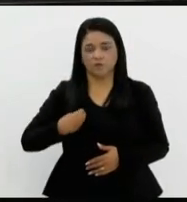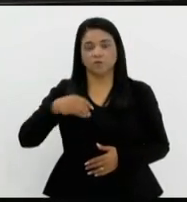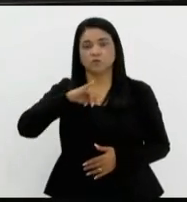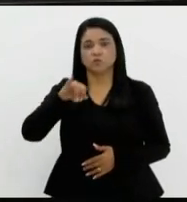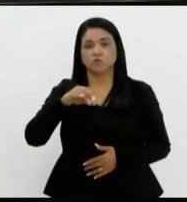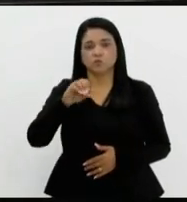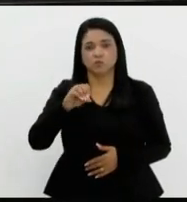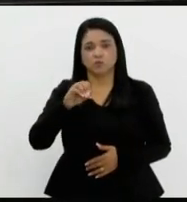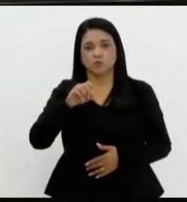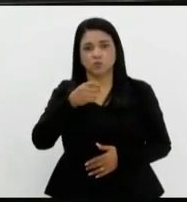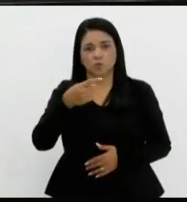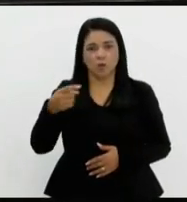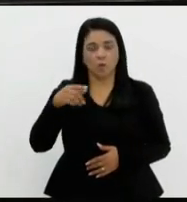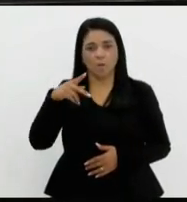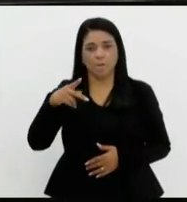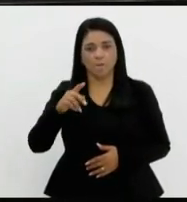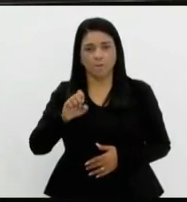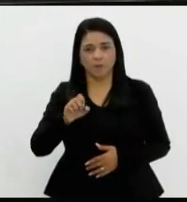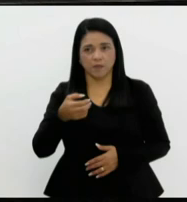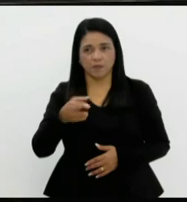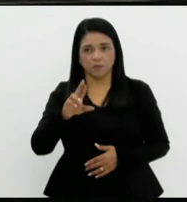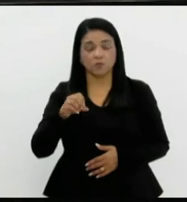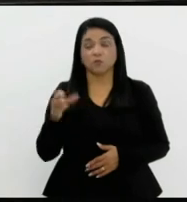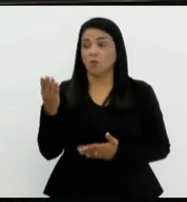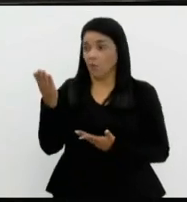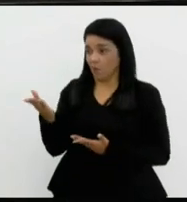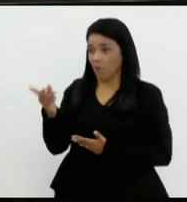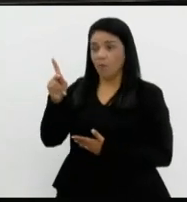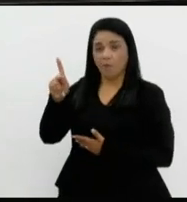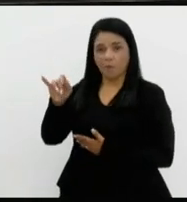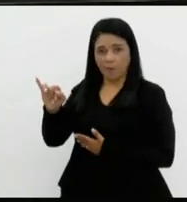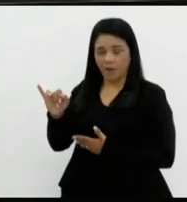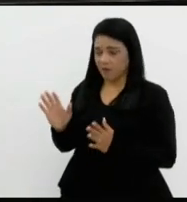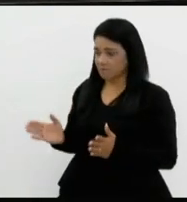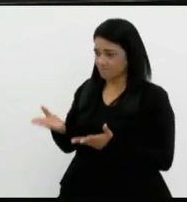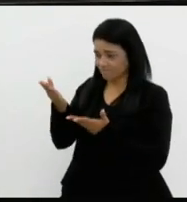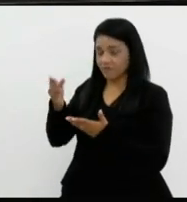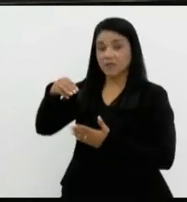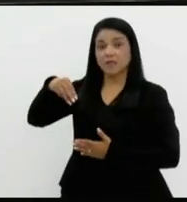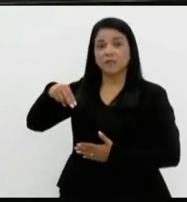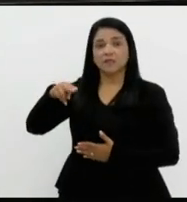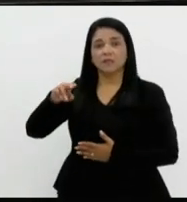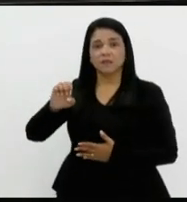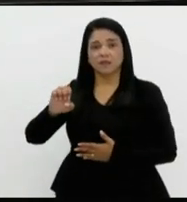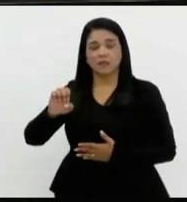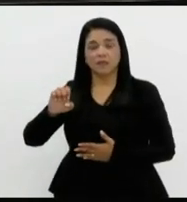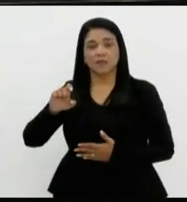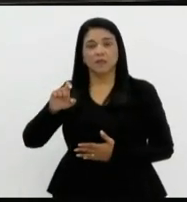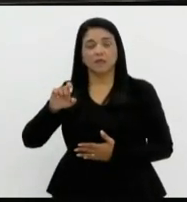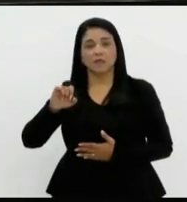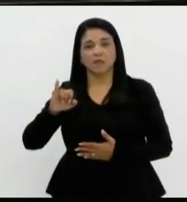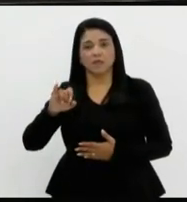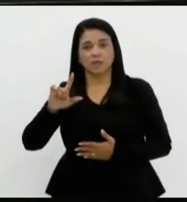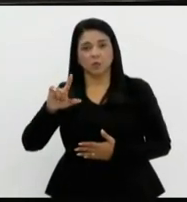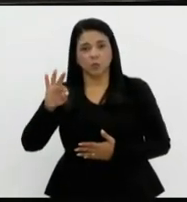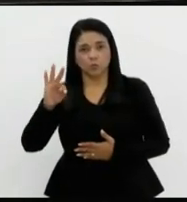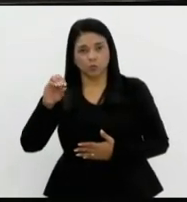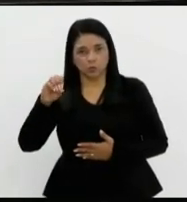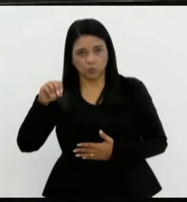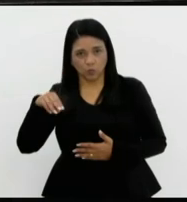seu pai, Neilton, que aqui está, Neilton da Costa Pinto. Eu quero falar de alguns assuntos,